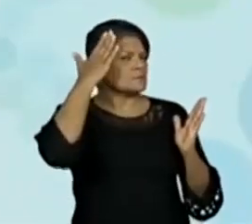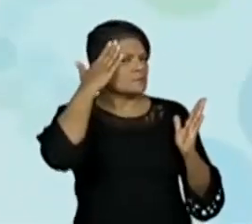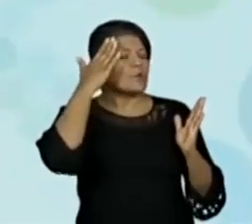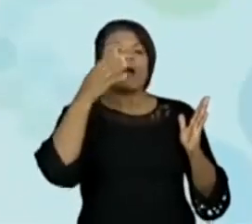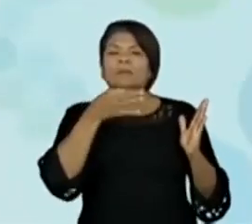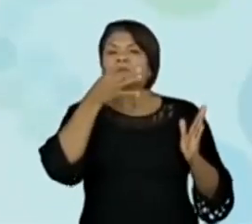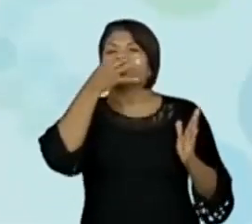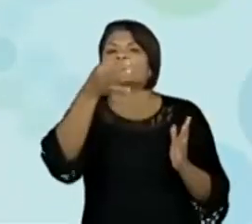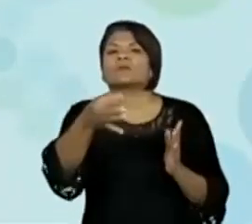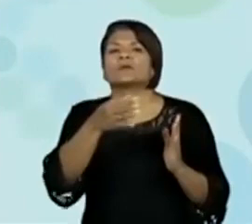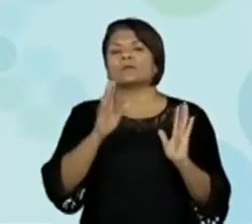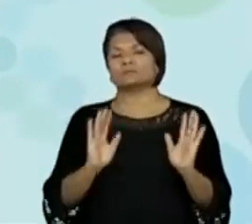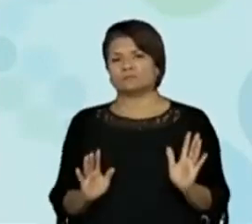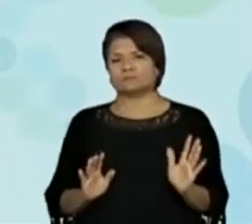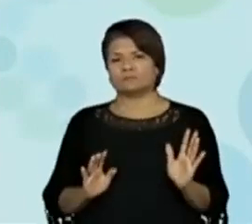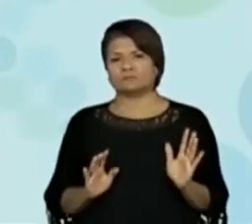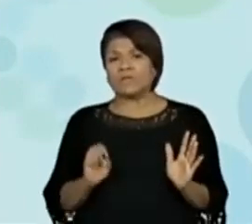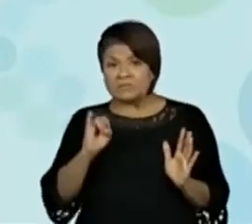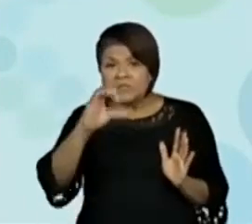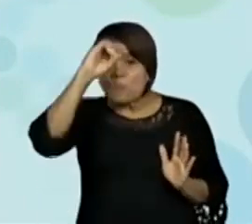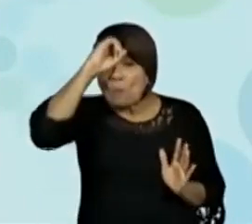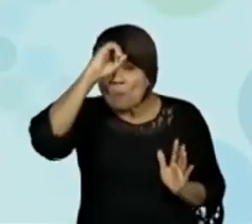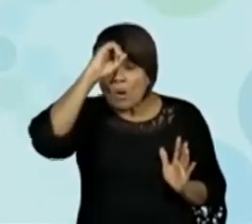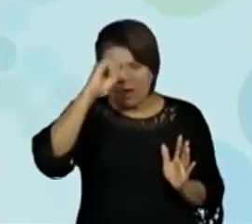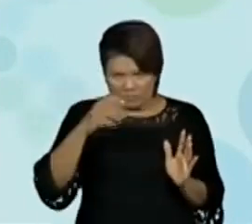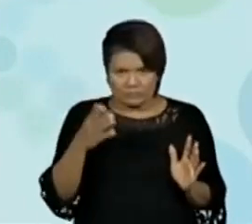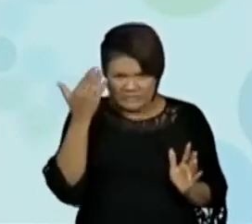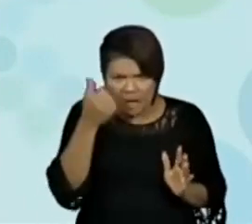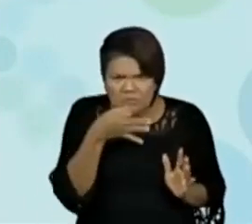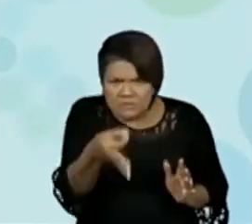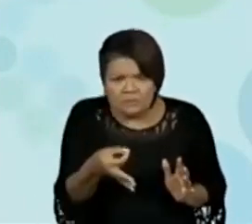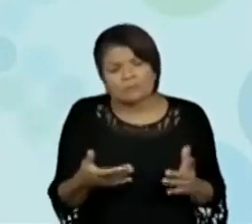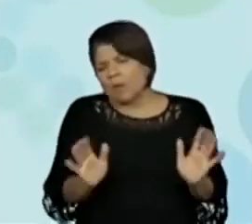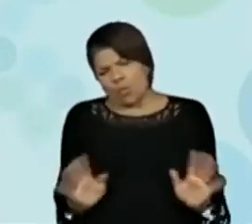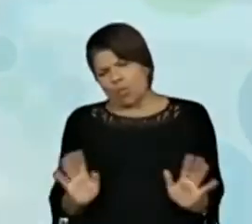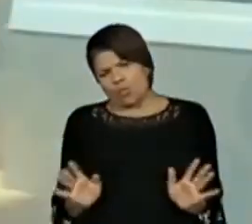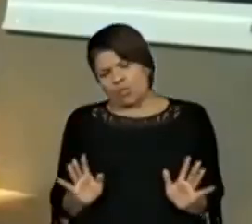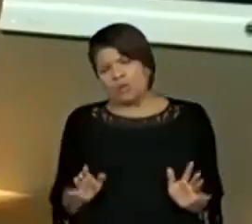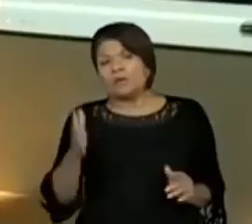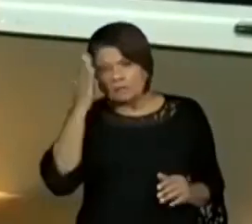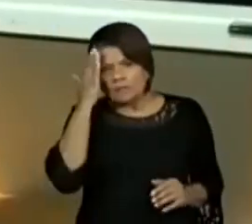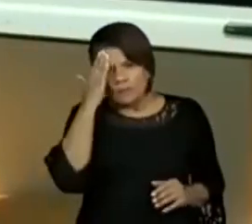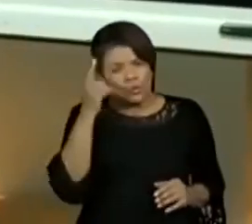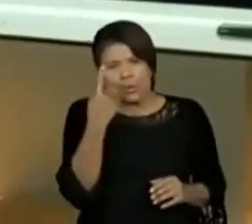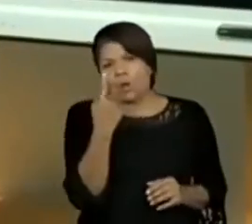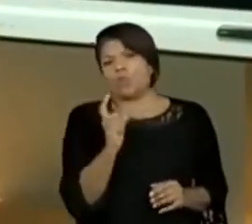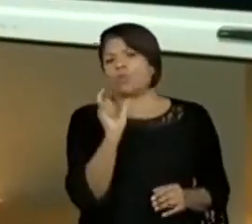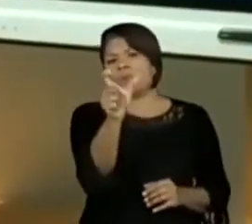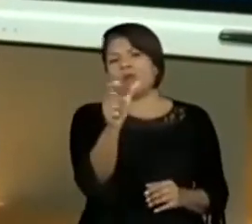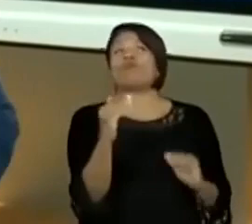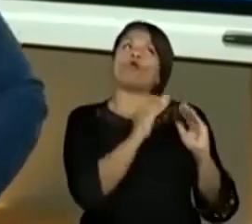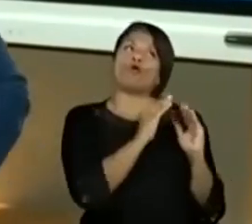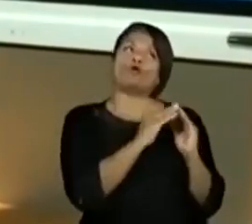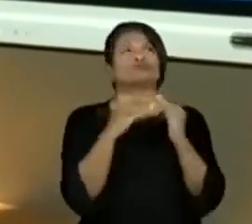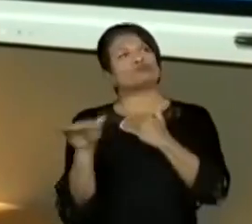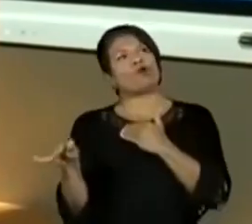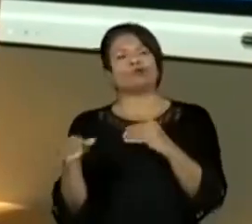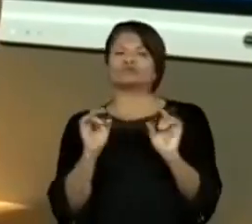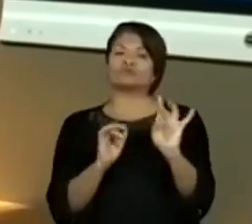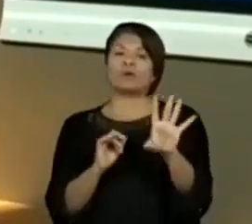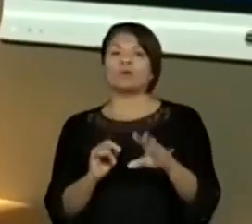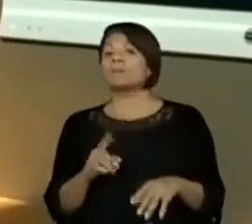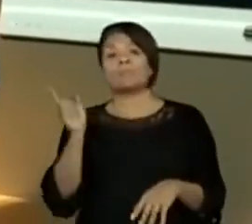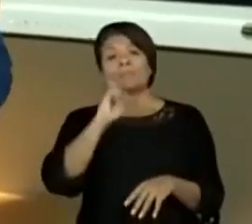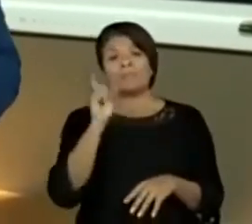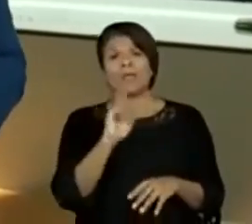posso me expressar sobre. E aí eu acho um momento legal de vocês. E aí não é só uma palavrinha, concordo ou discordo. A gente já está